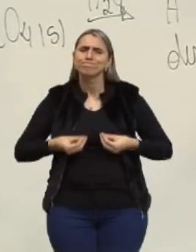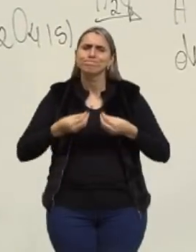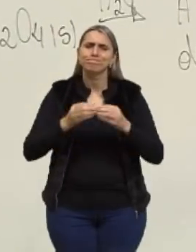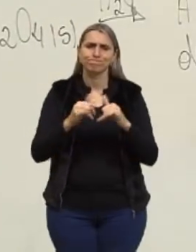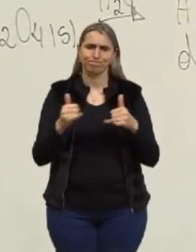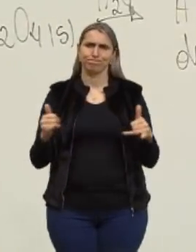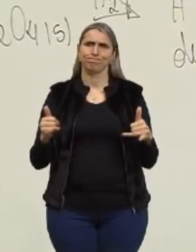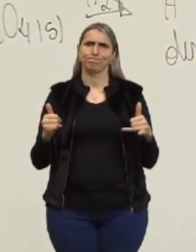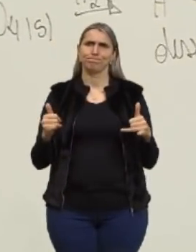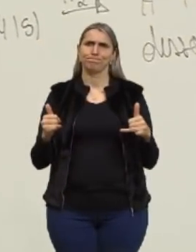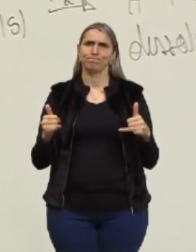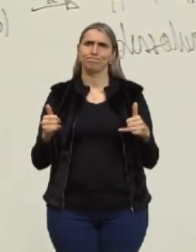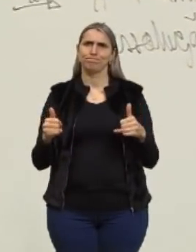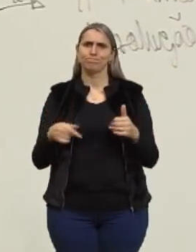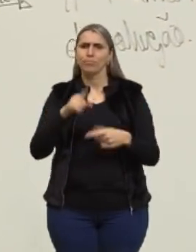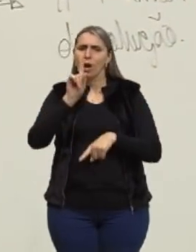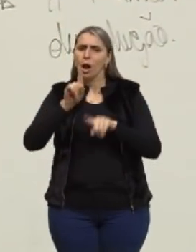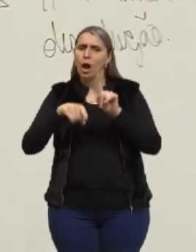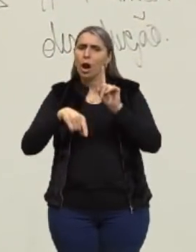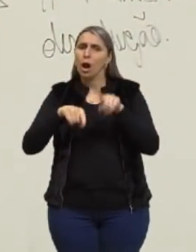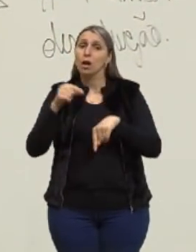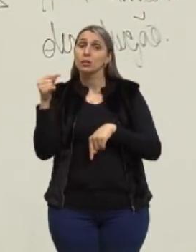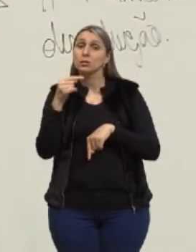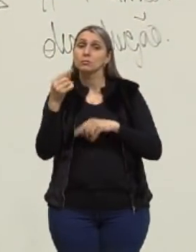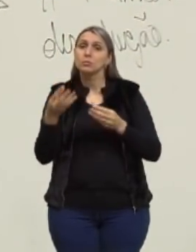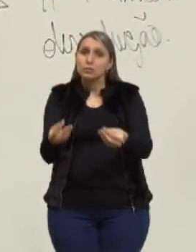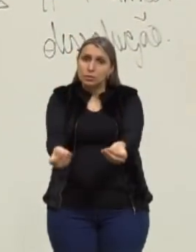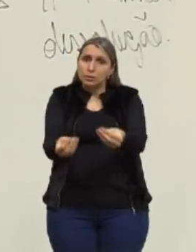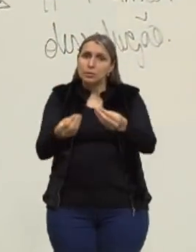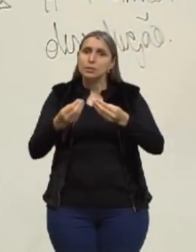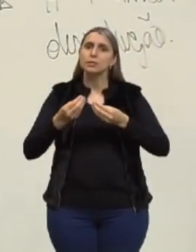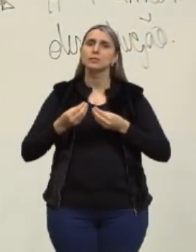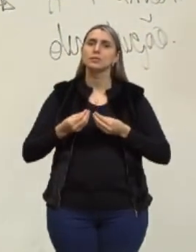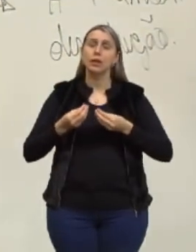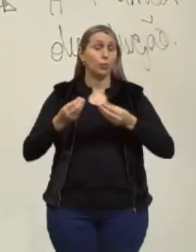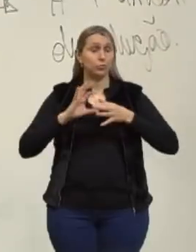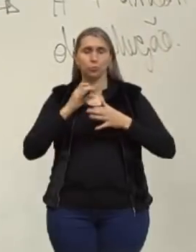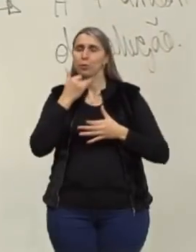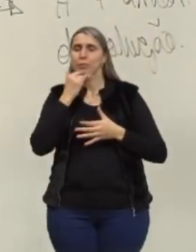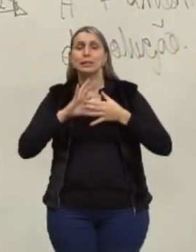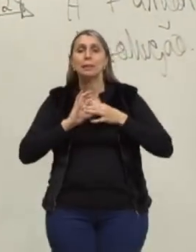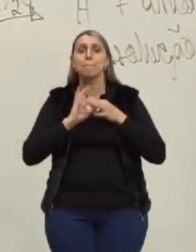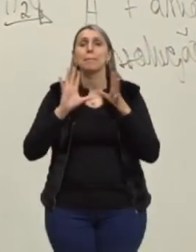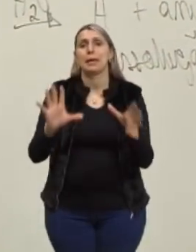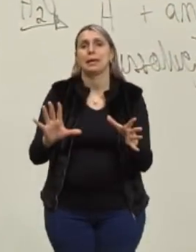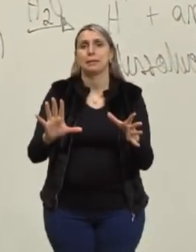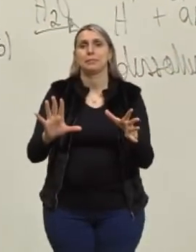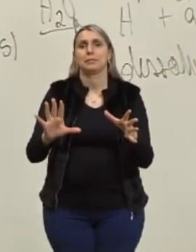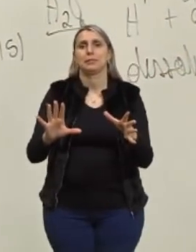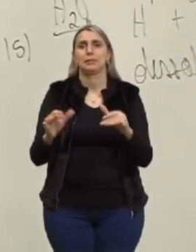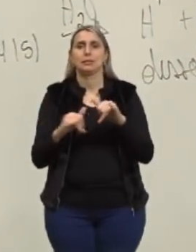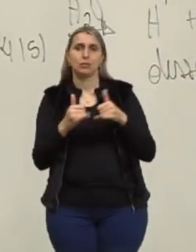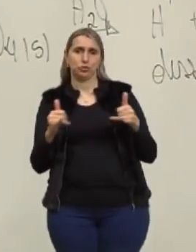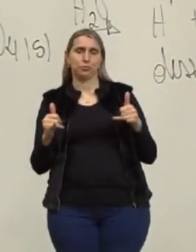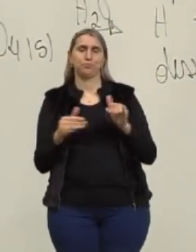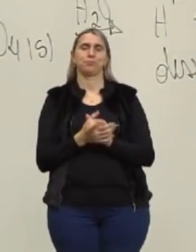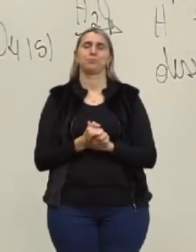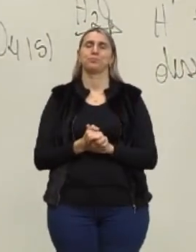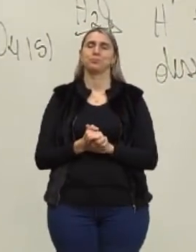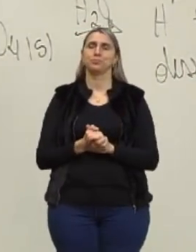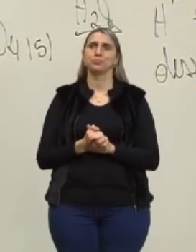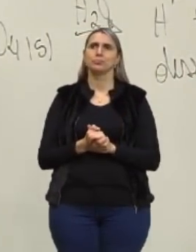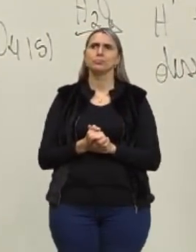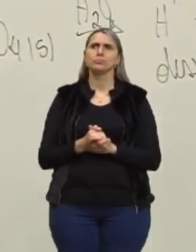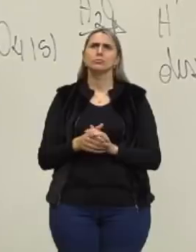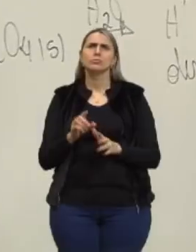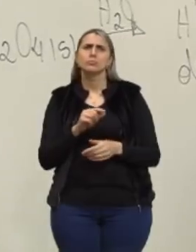dar uma energia variação da entalpia negativa é um processo que libera energia sejam recebo energia do sistema tá